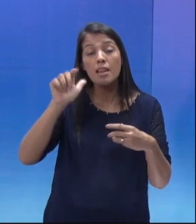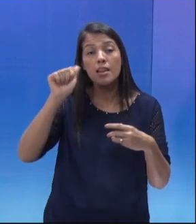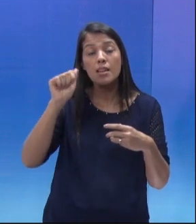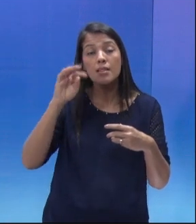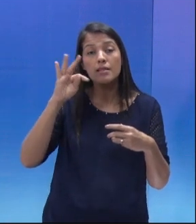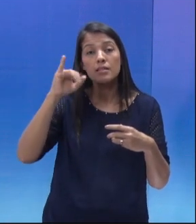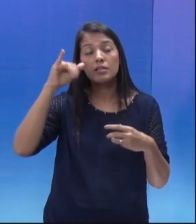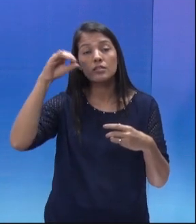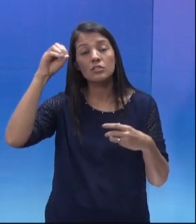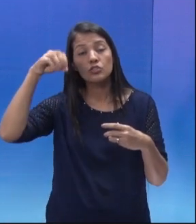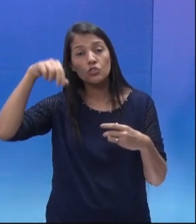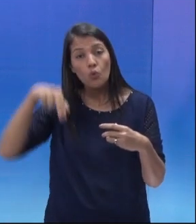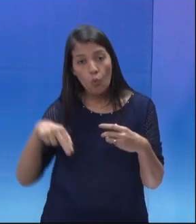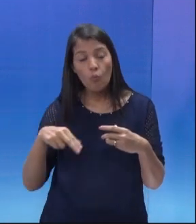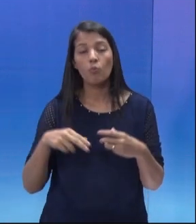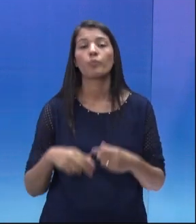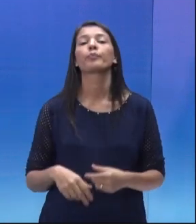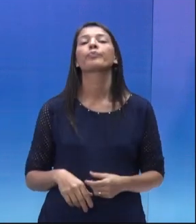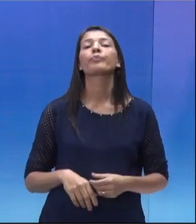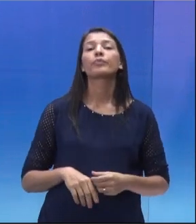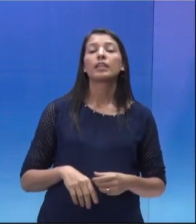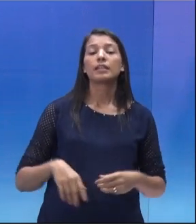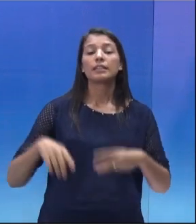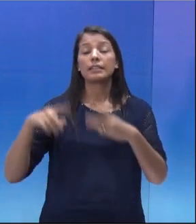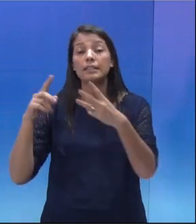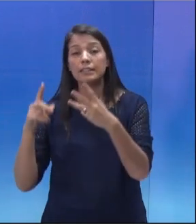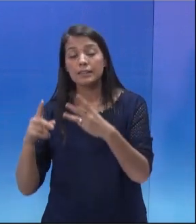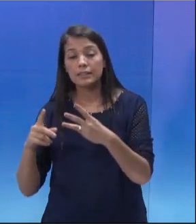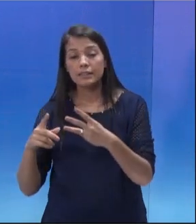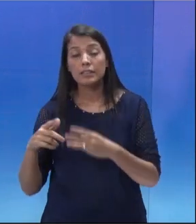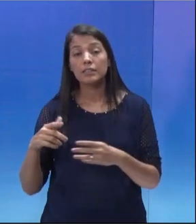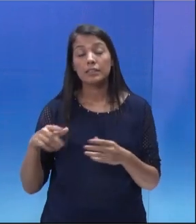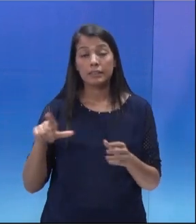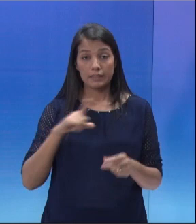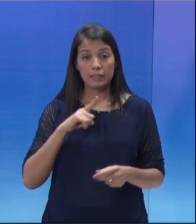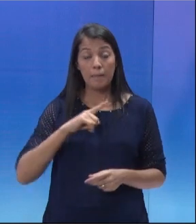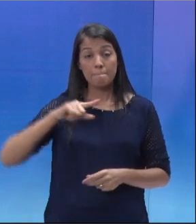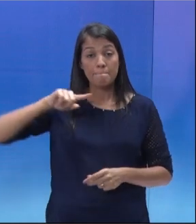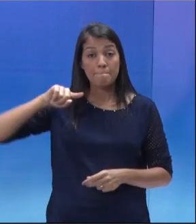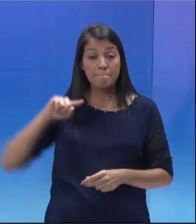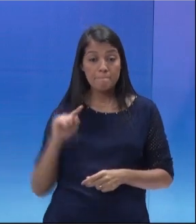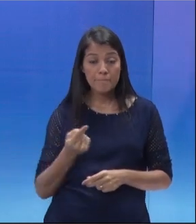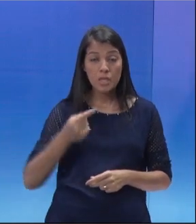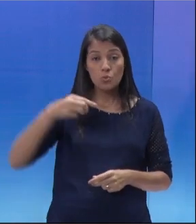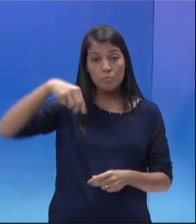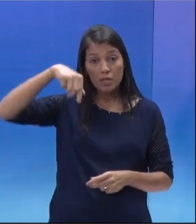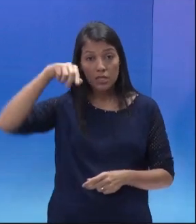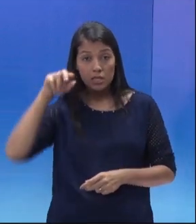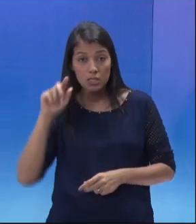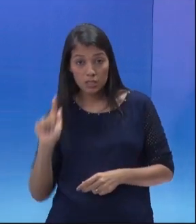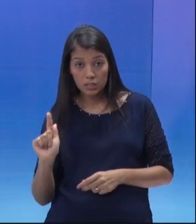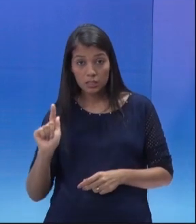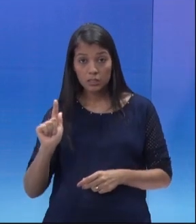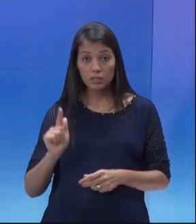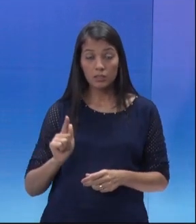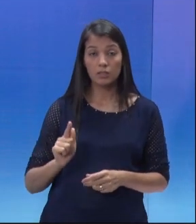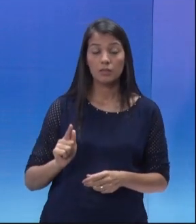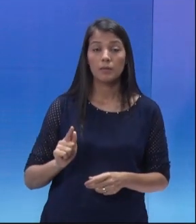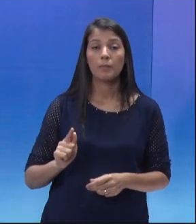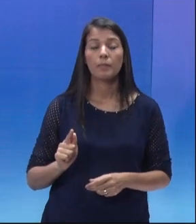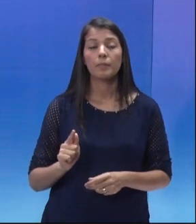ração malation, com uma concentração de DL de 1000 mg por quilo de rato. E, por fim, o